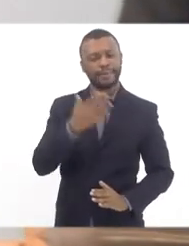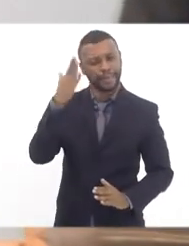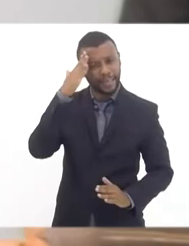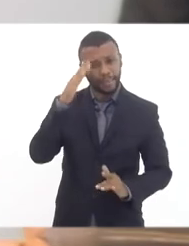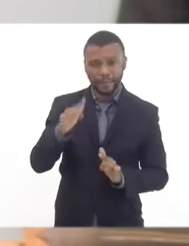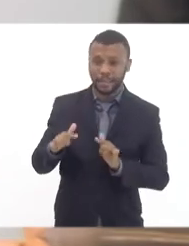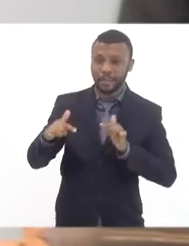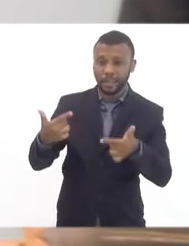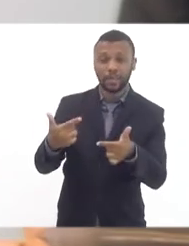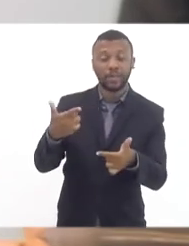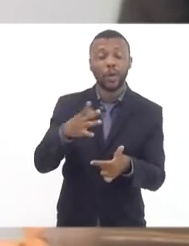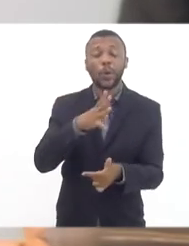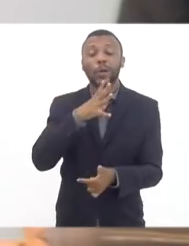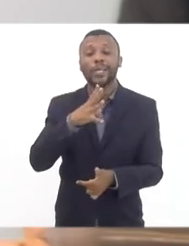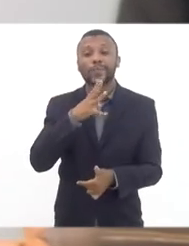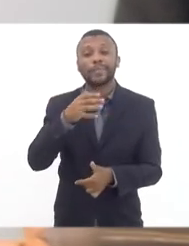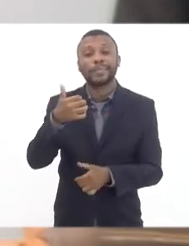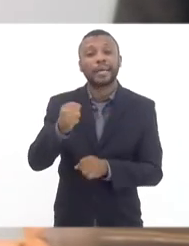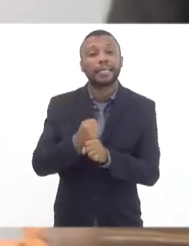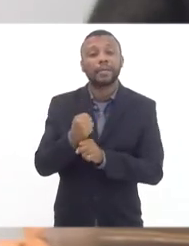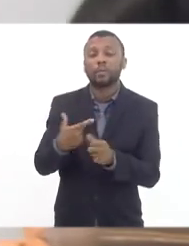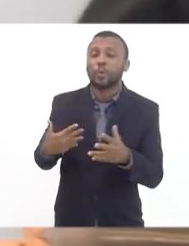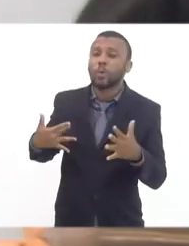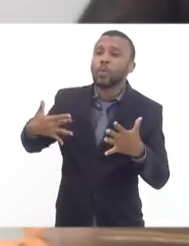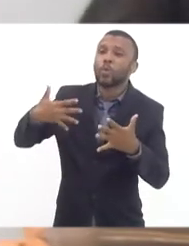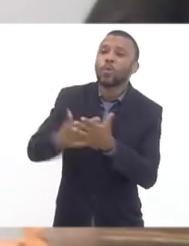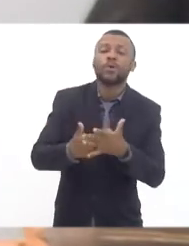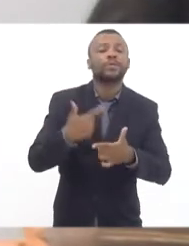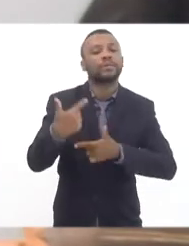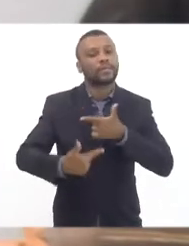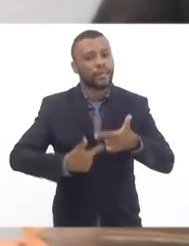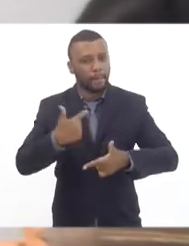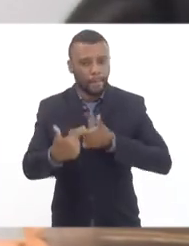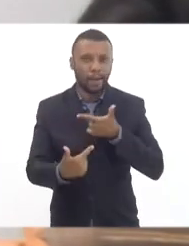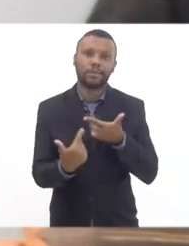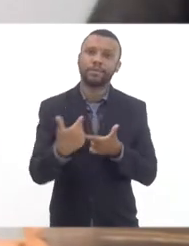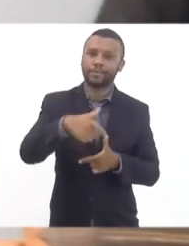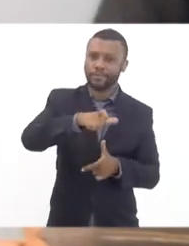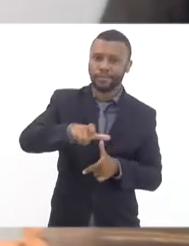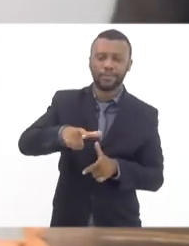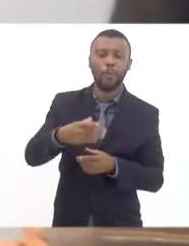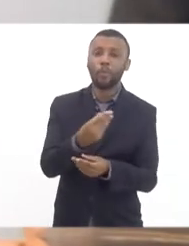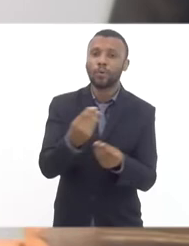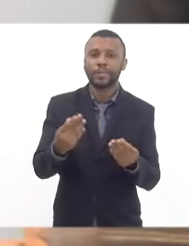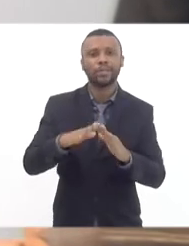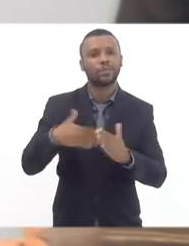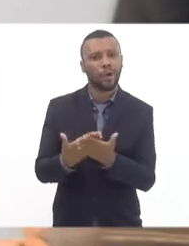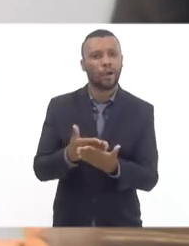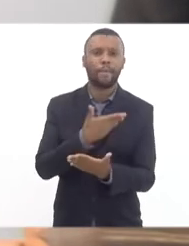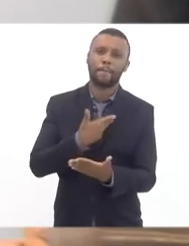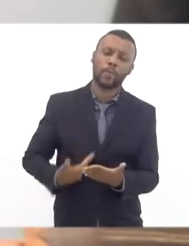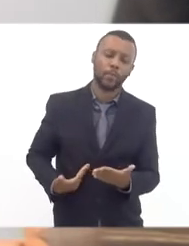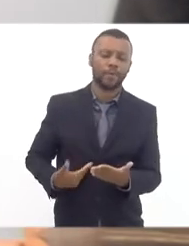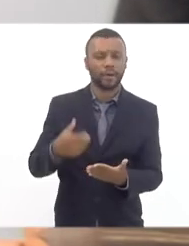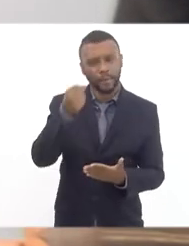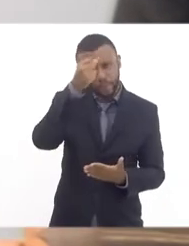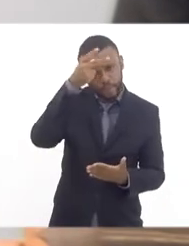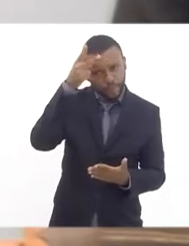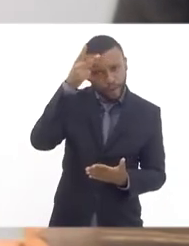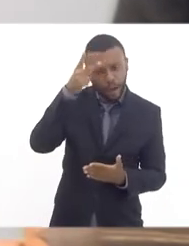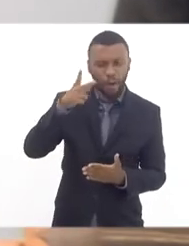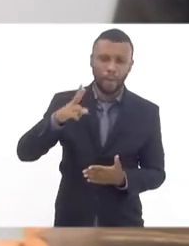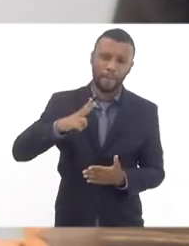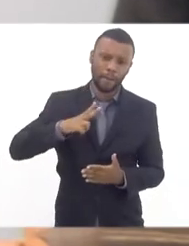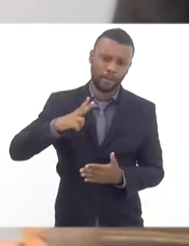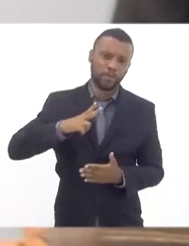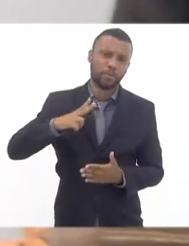10 anos de trabalho que a gente fez ali, não é? São muitas escolas públicas em São Gonçalo, municipais, estaduais e particulares. E a